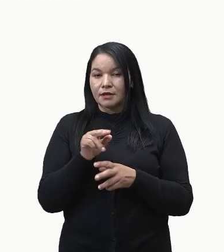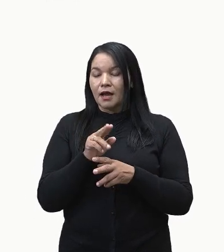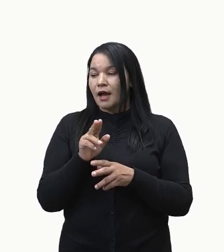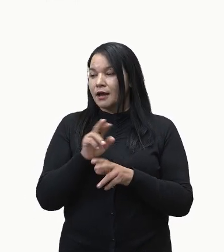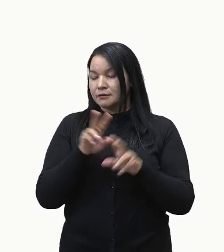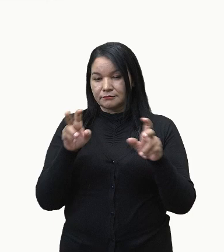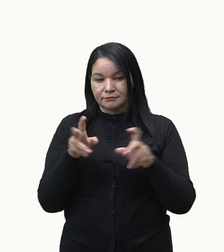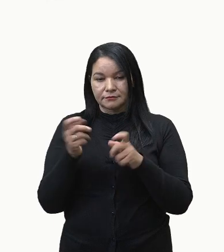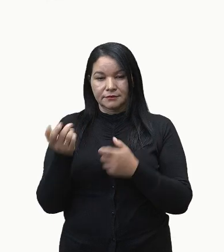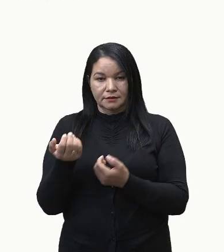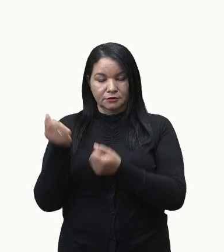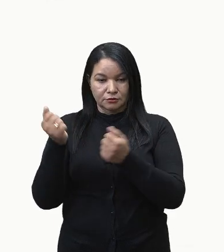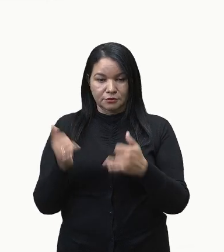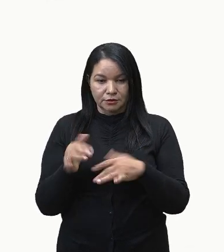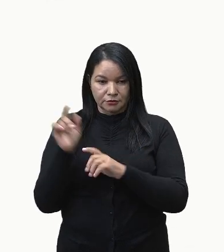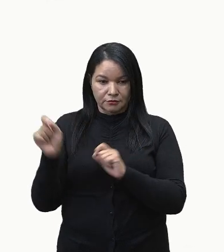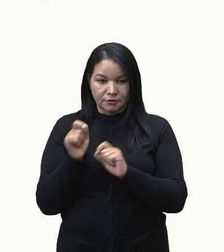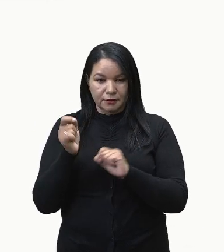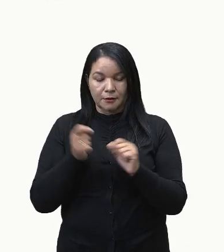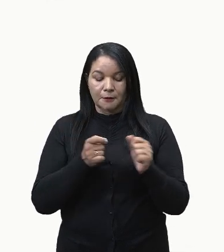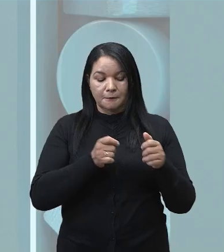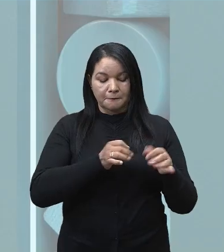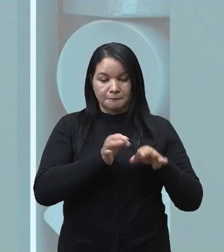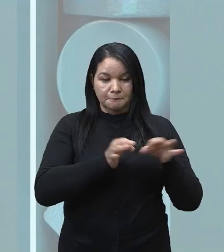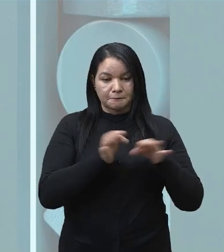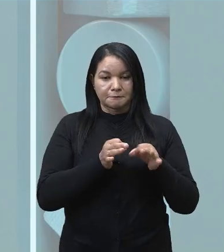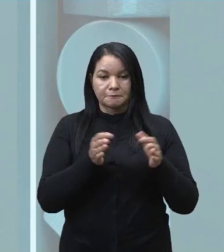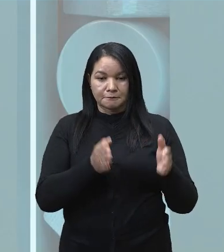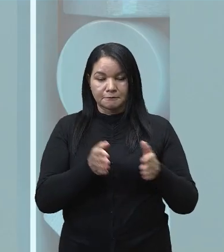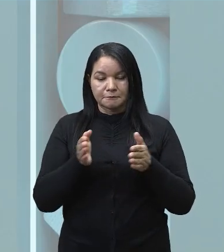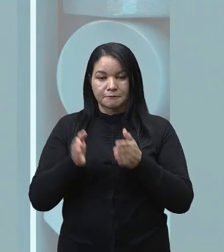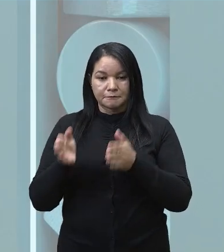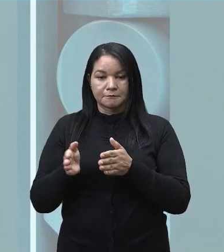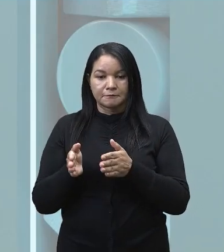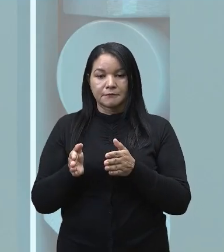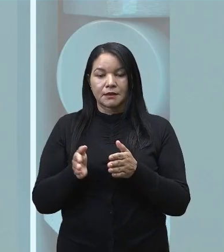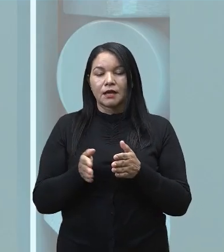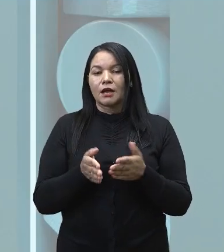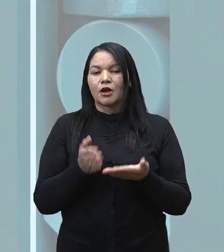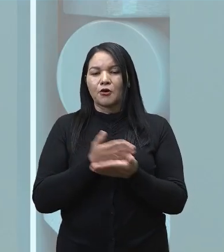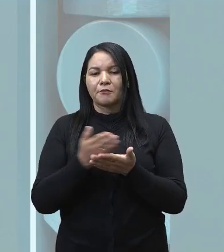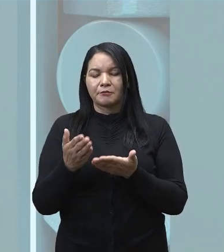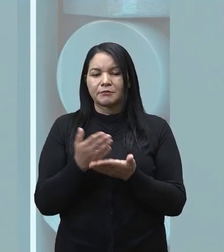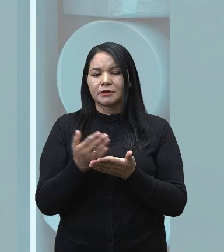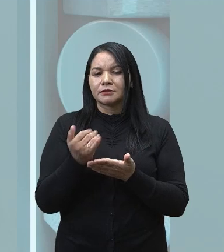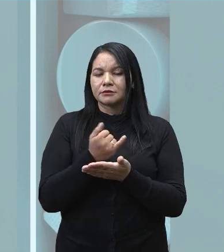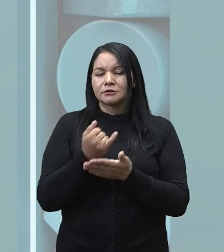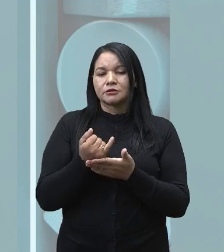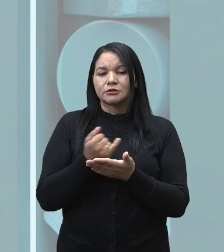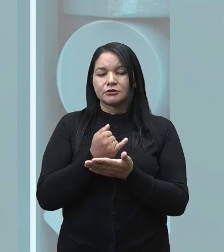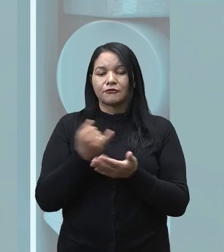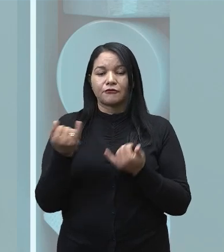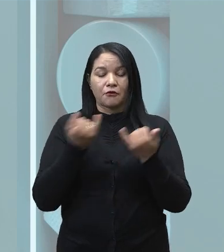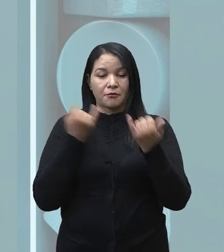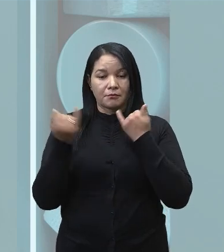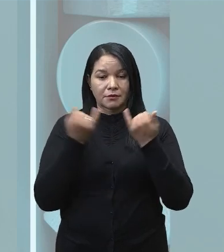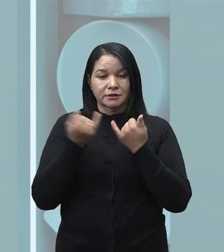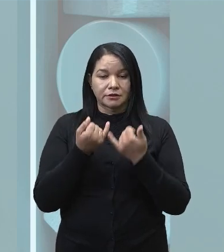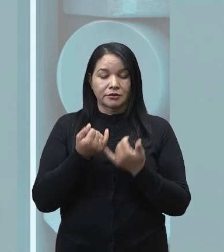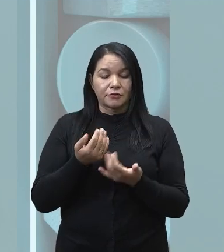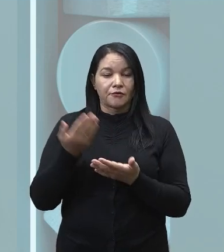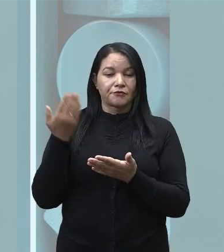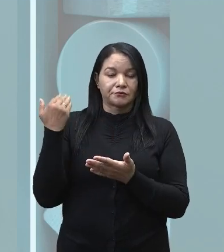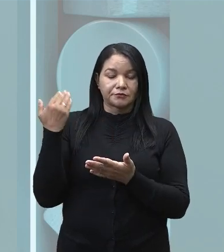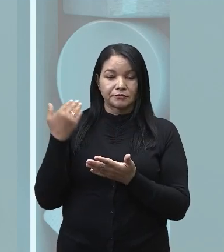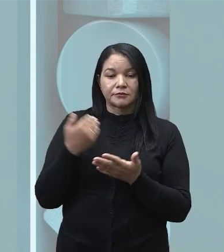temporal. Vai falar de ordem cronológica, começando com aquelas informações lá mais distantes, né?